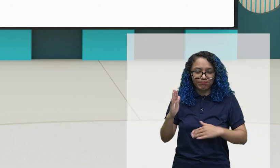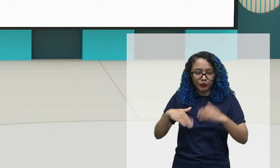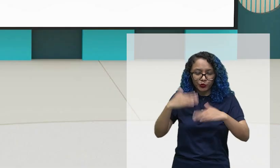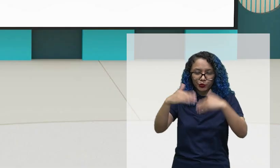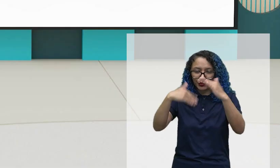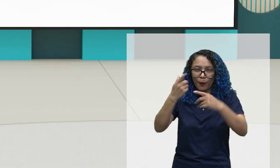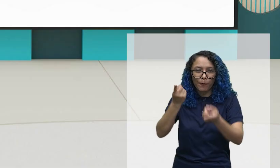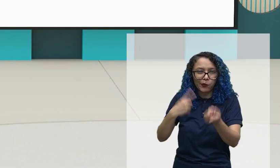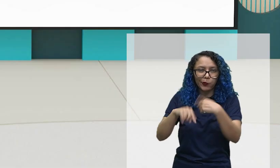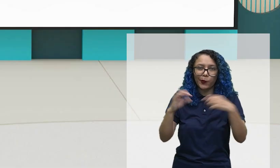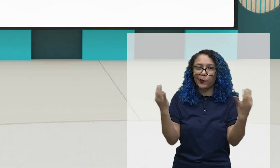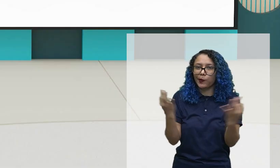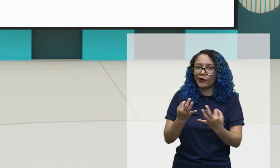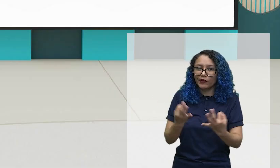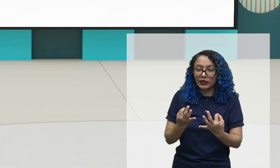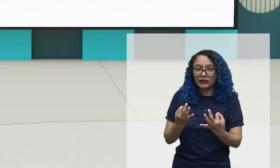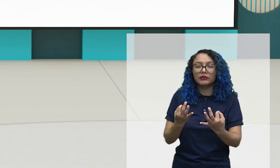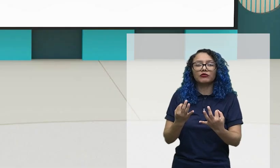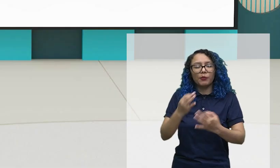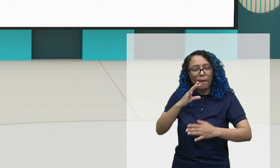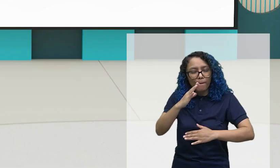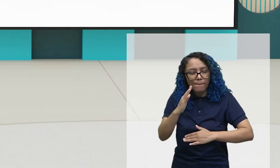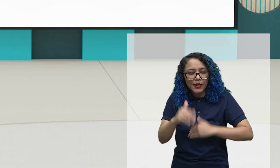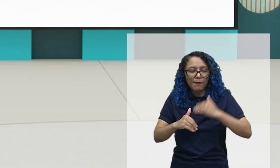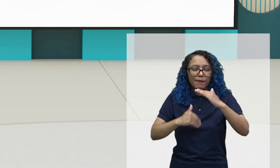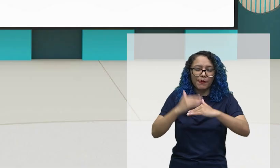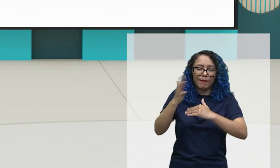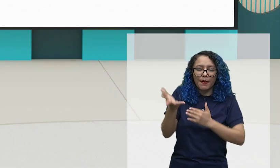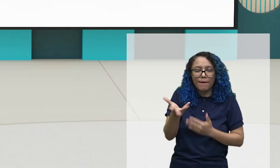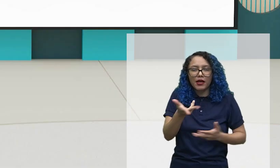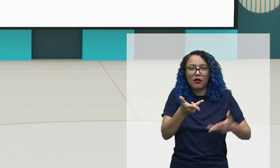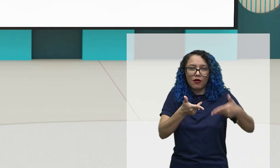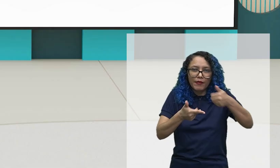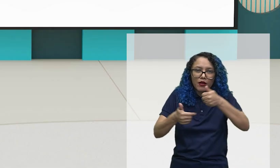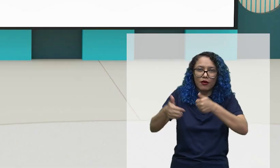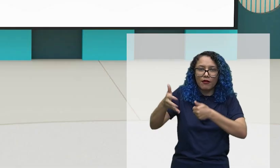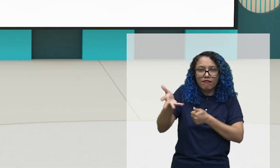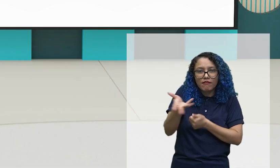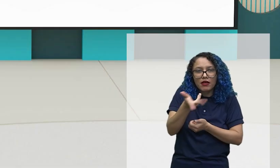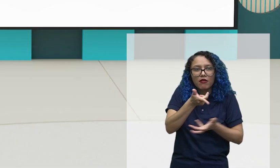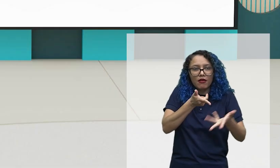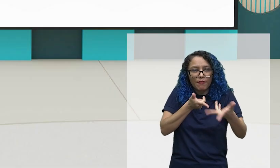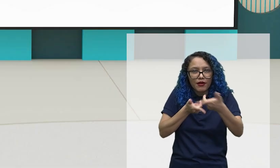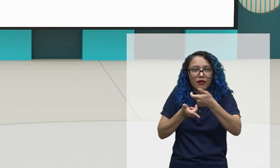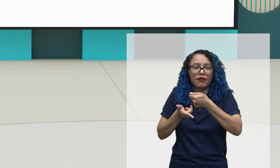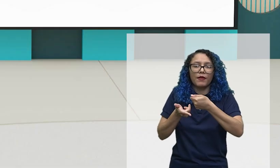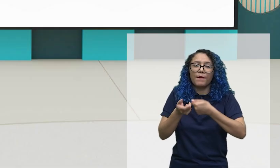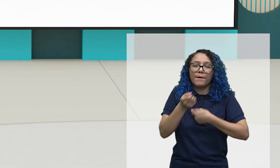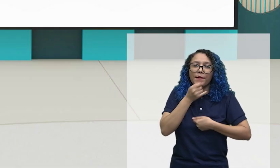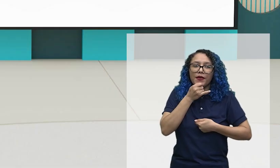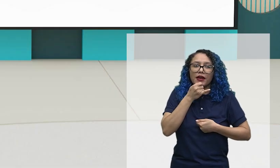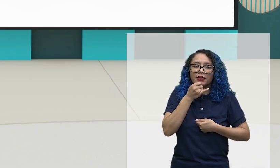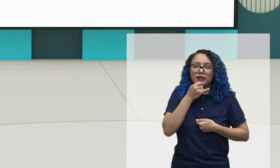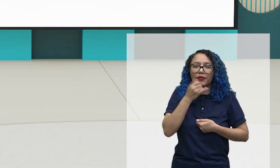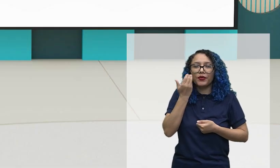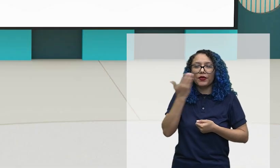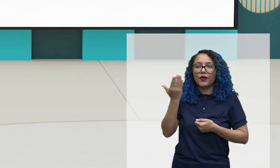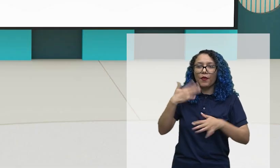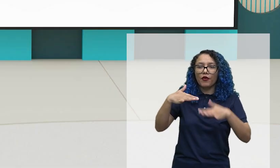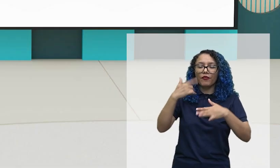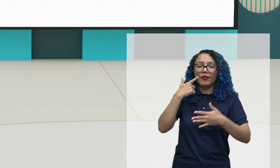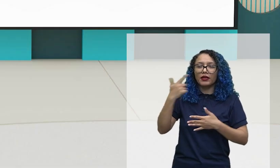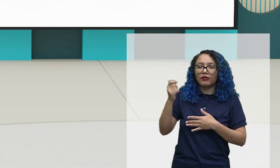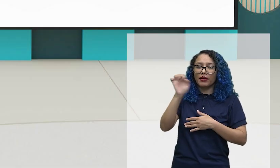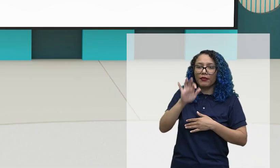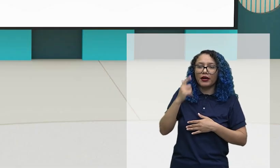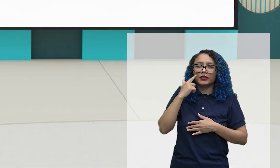leva à perfeição. Então, eles vão treinando e se aperfeiçoando para conseguir executar. Por exemplo, quando a gente vê